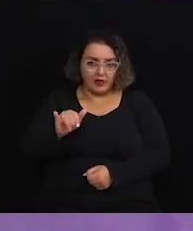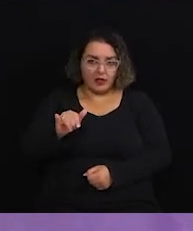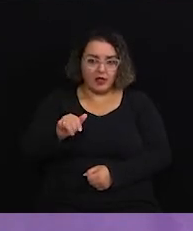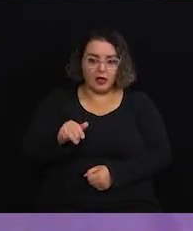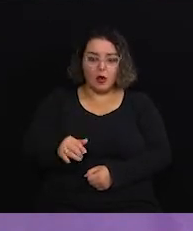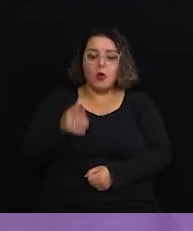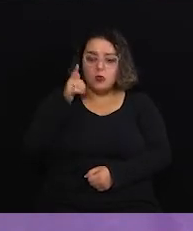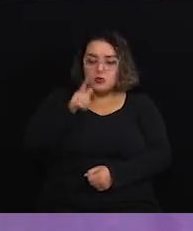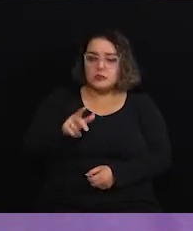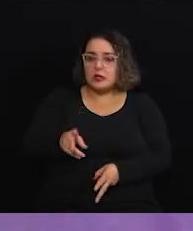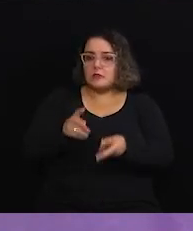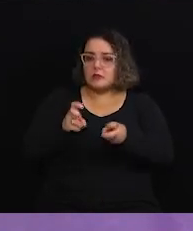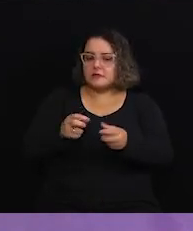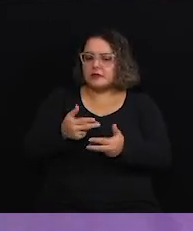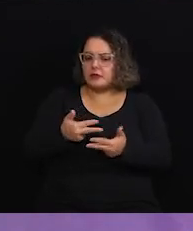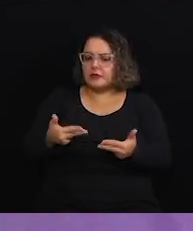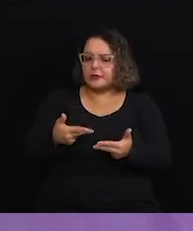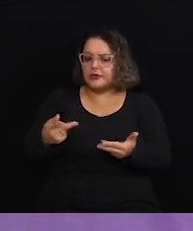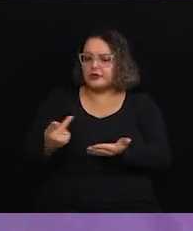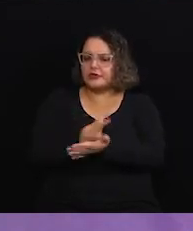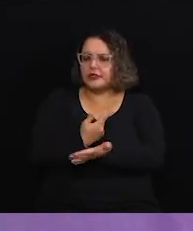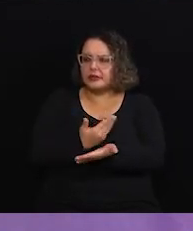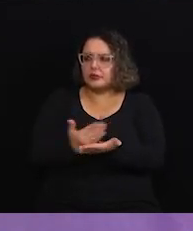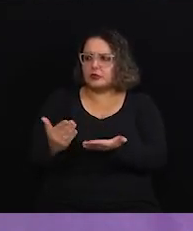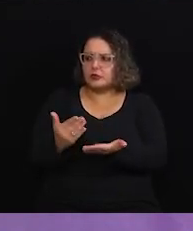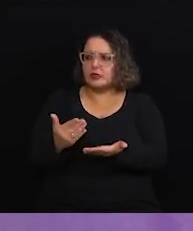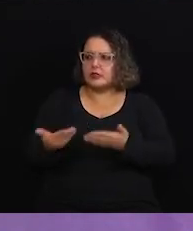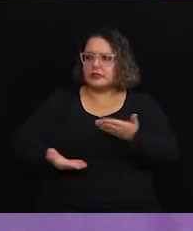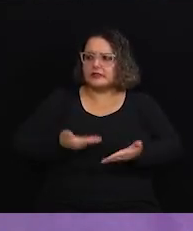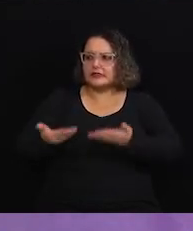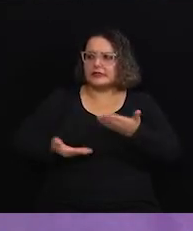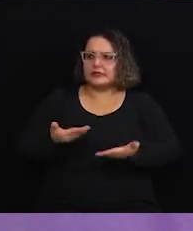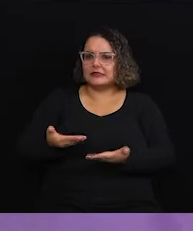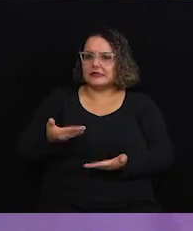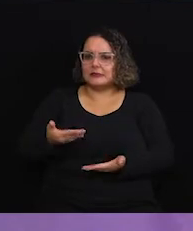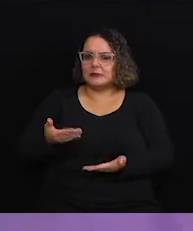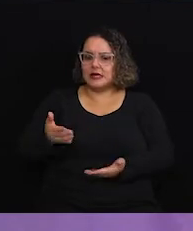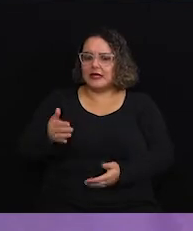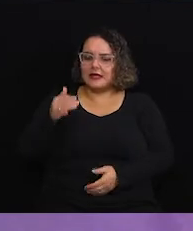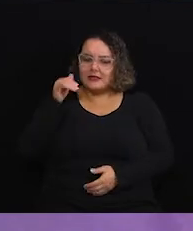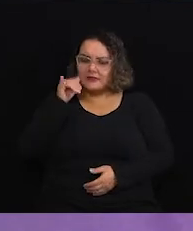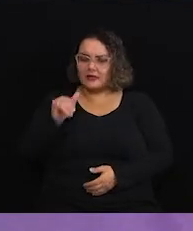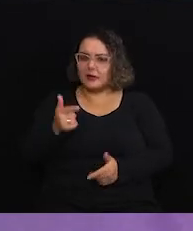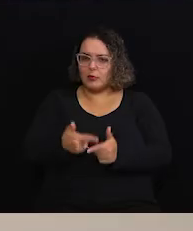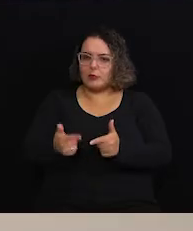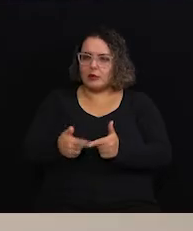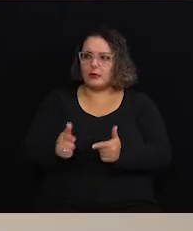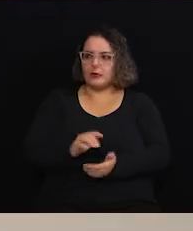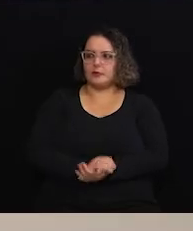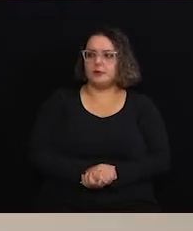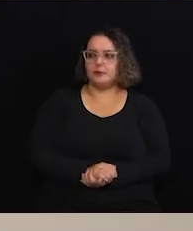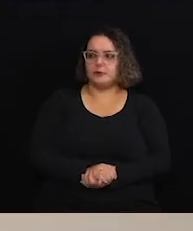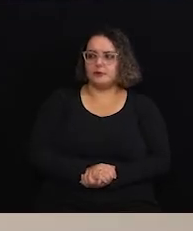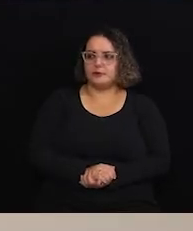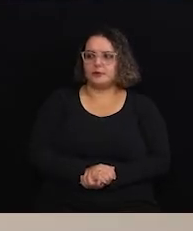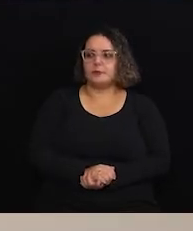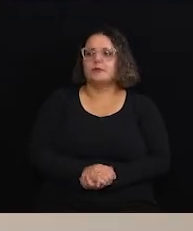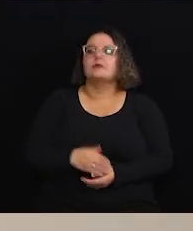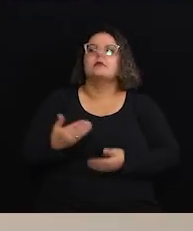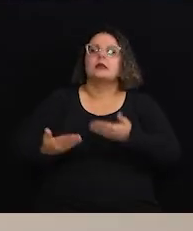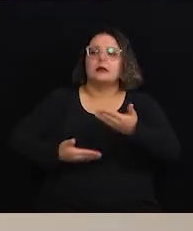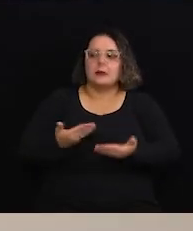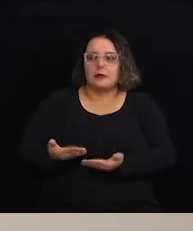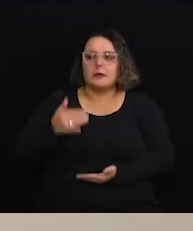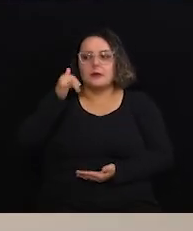O médico já consegue perceber que tem algo de errado ali logo no começo? Tratar de maneira precoce? Então, a gente consegue